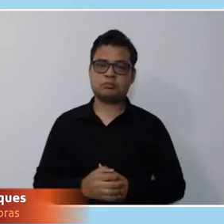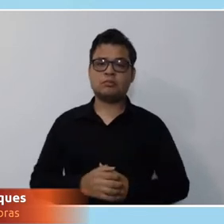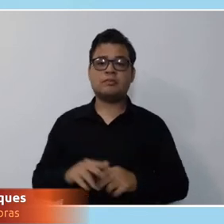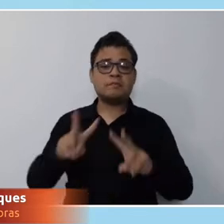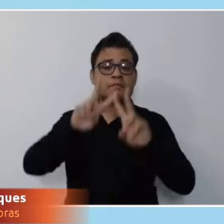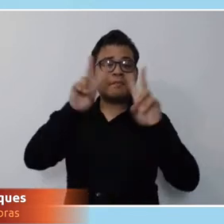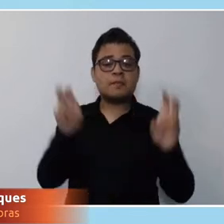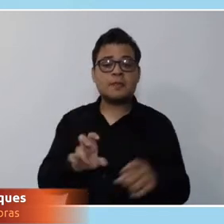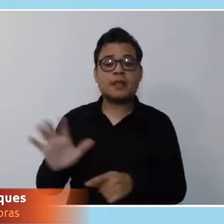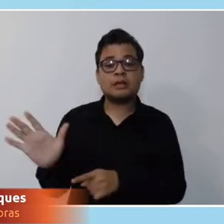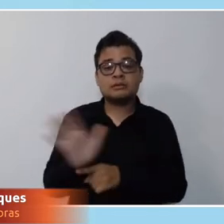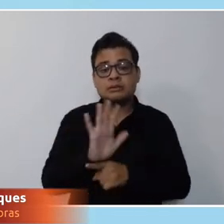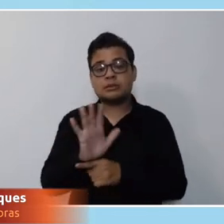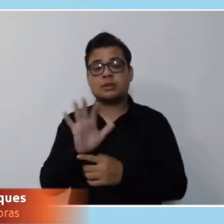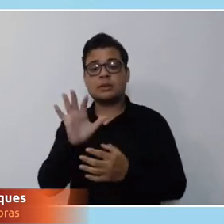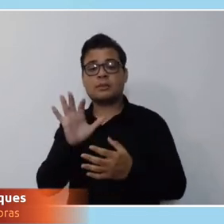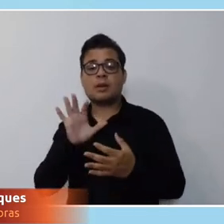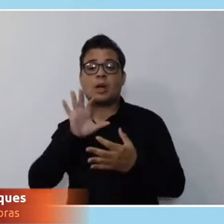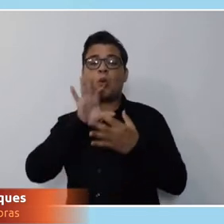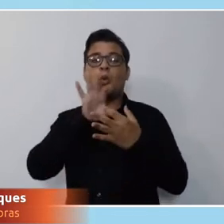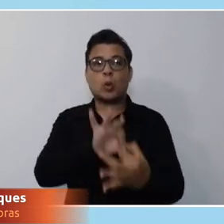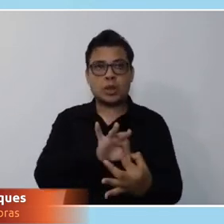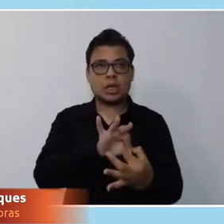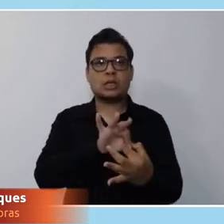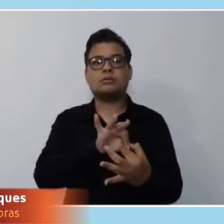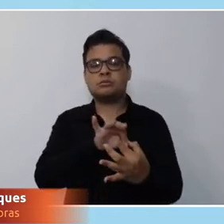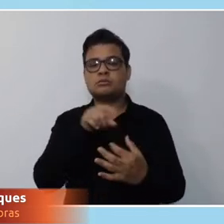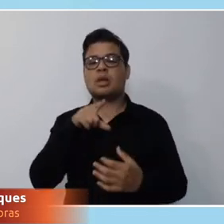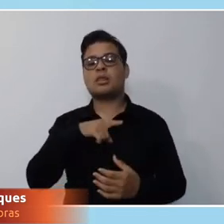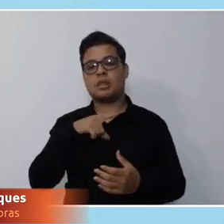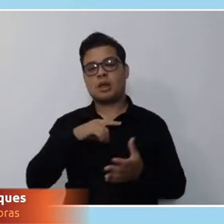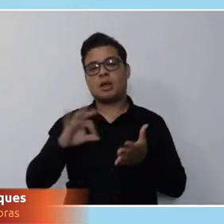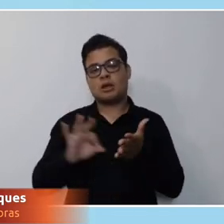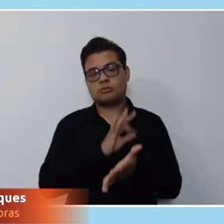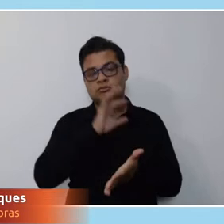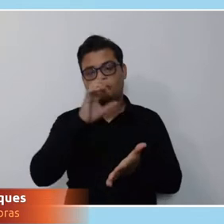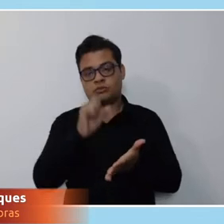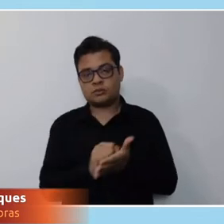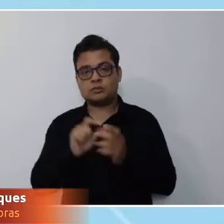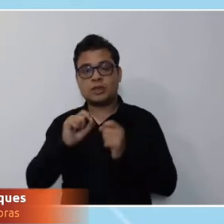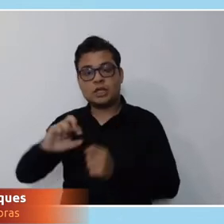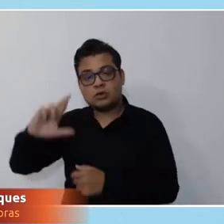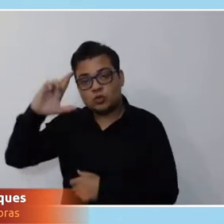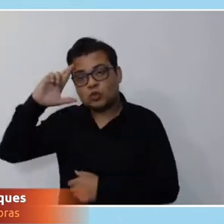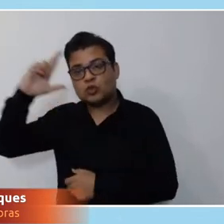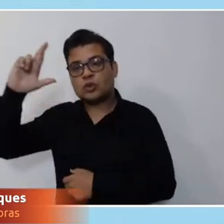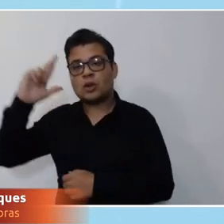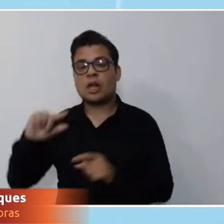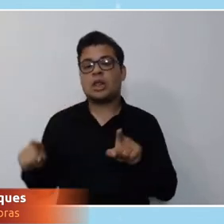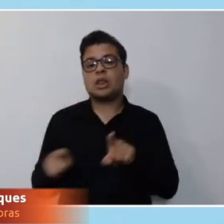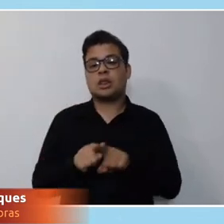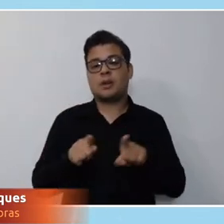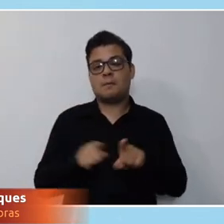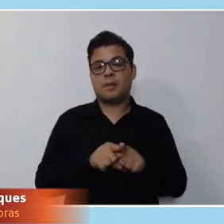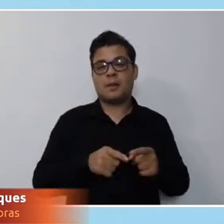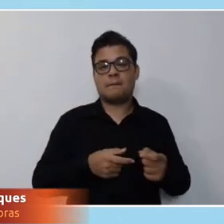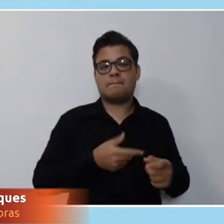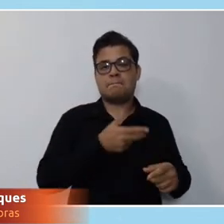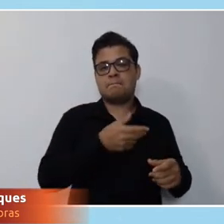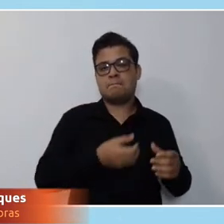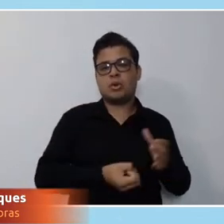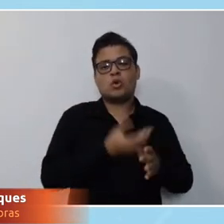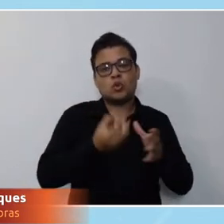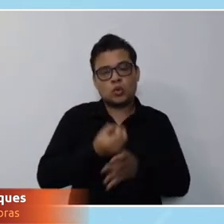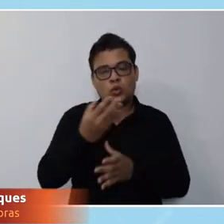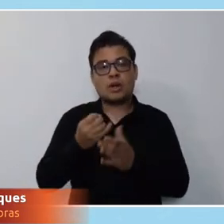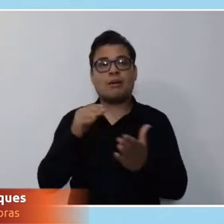e Conexões, e recebe as inscrições de diretores e produtores até o dia 7 de março